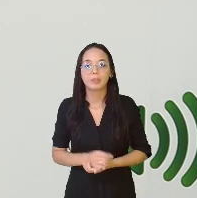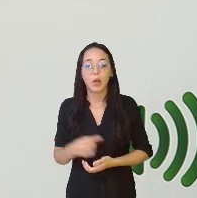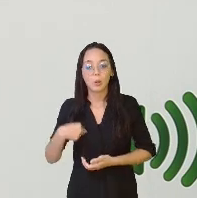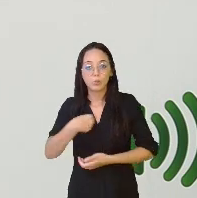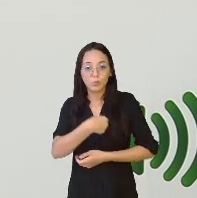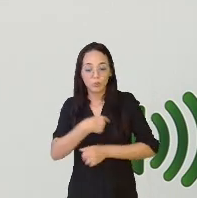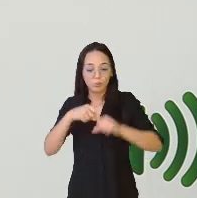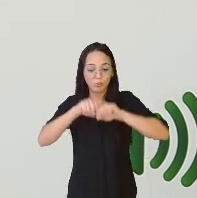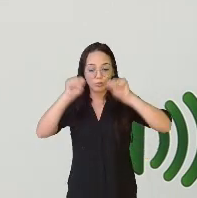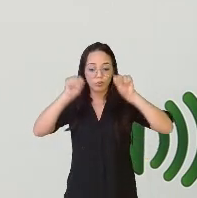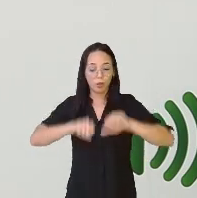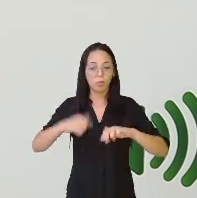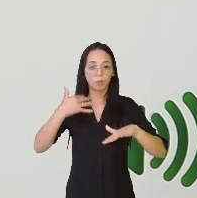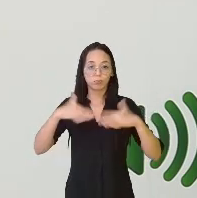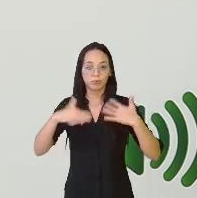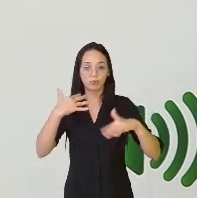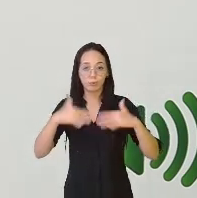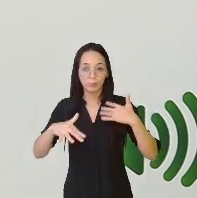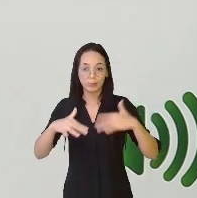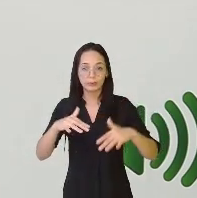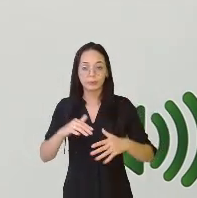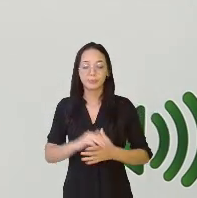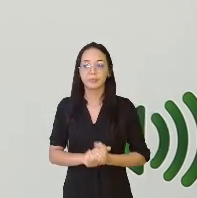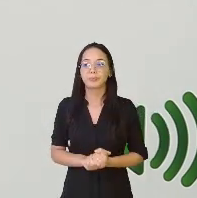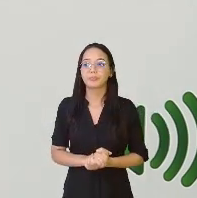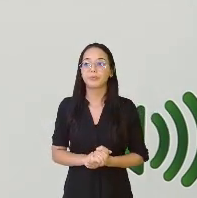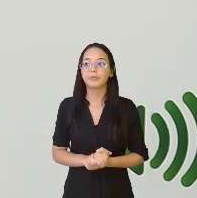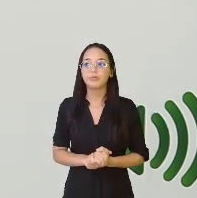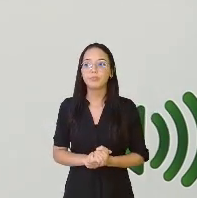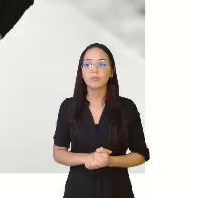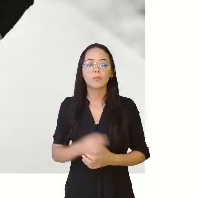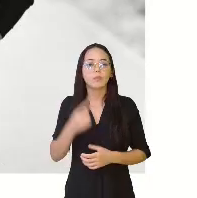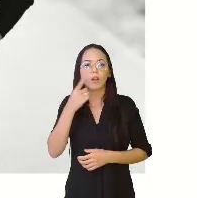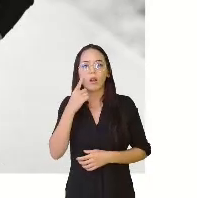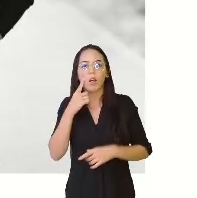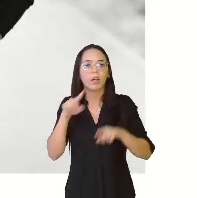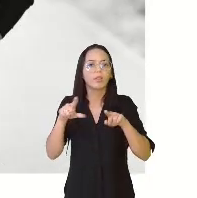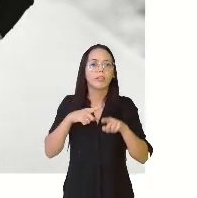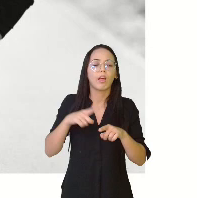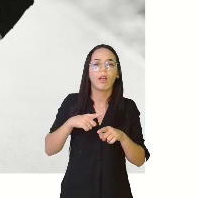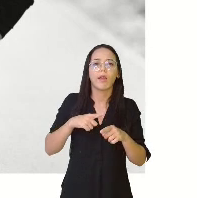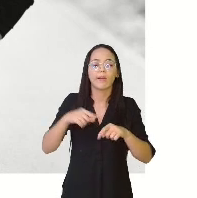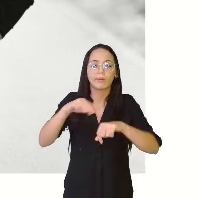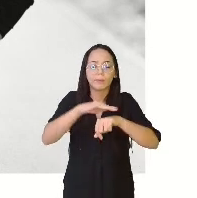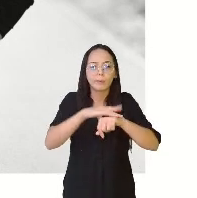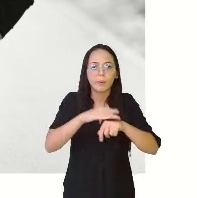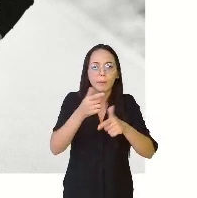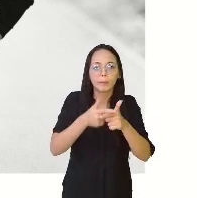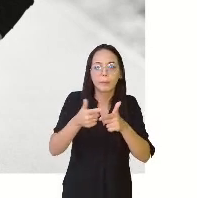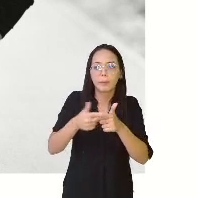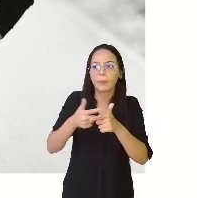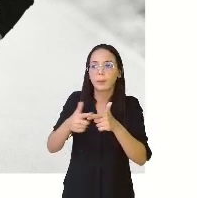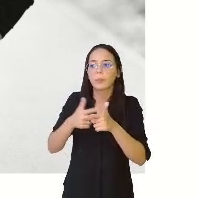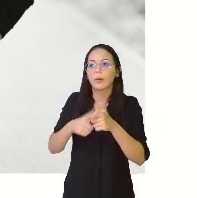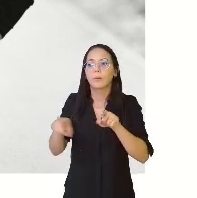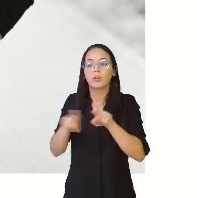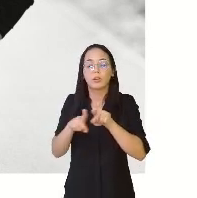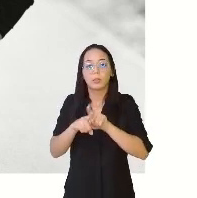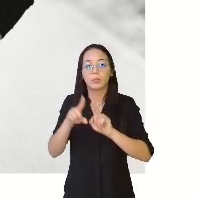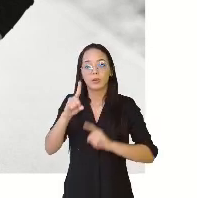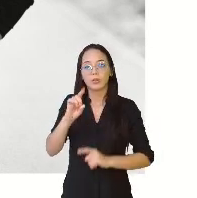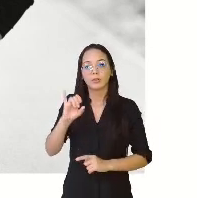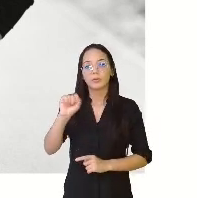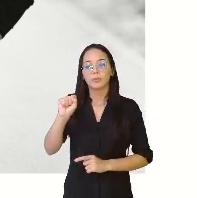nosso sistema locomotor. Aqui a gente tem a osteoporose, a gente tem a distensão muscular. Essa questão